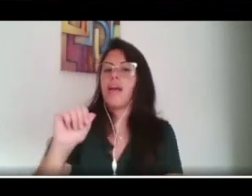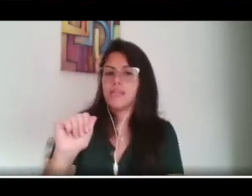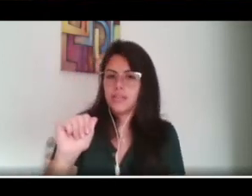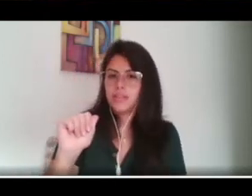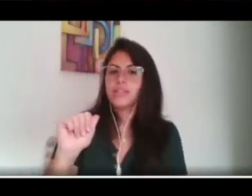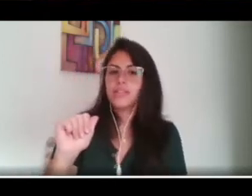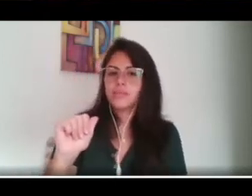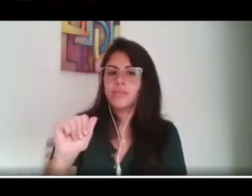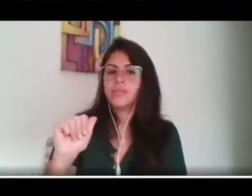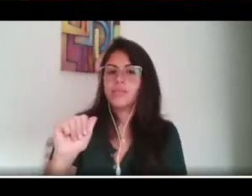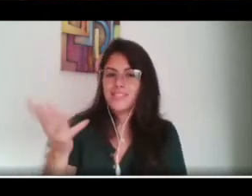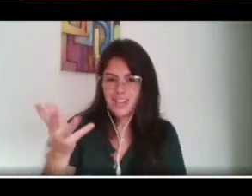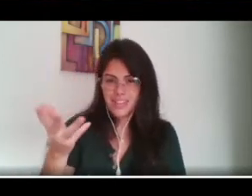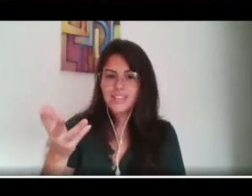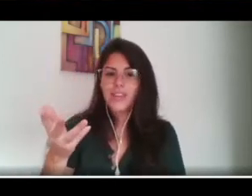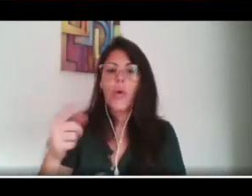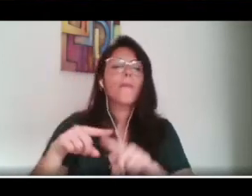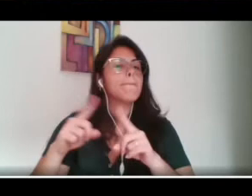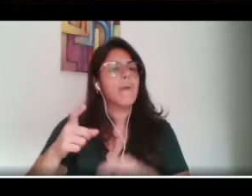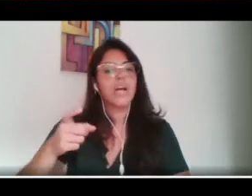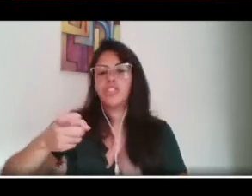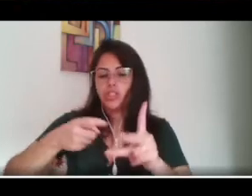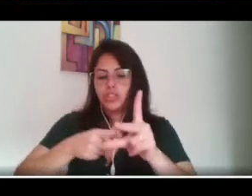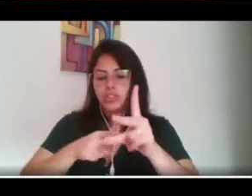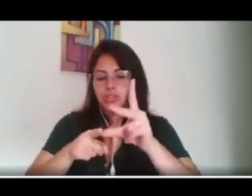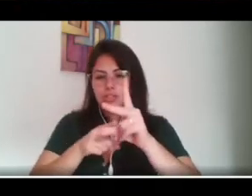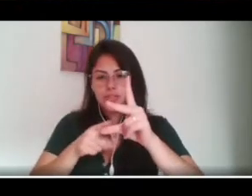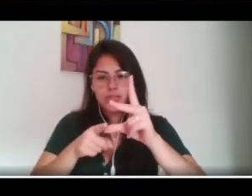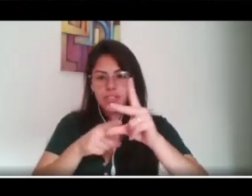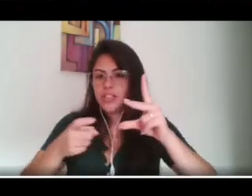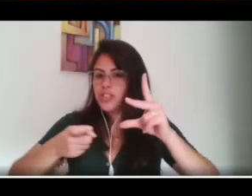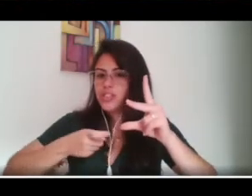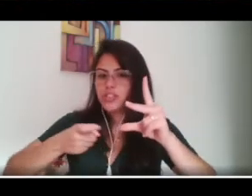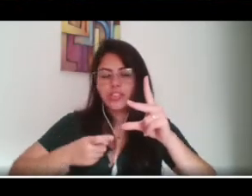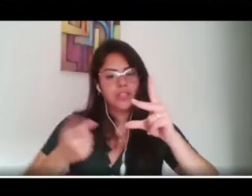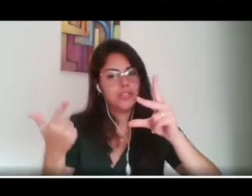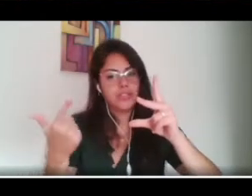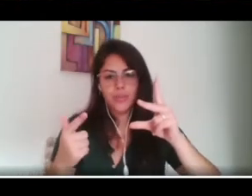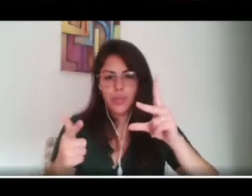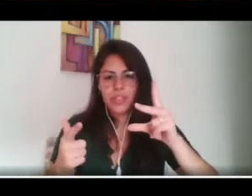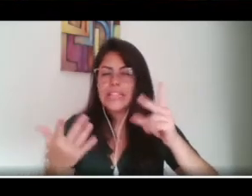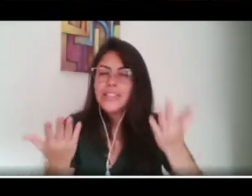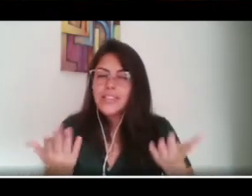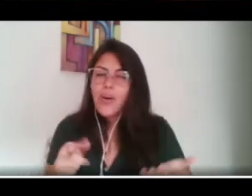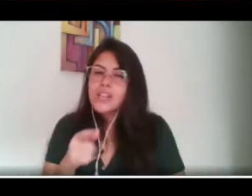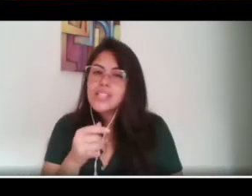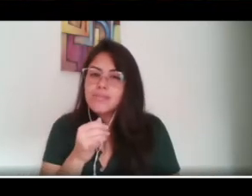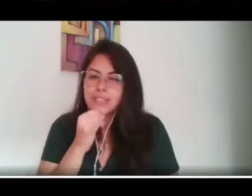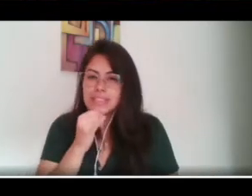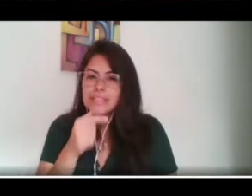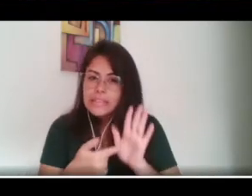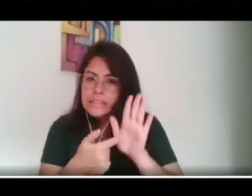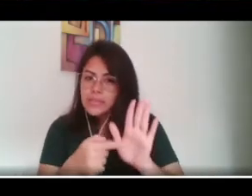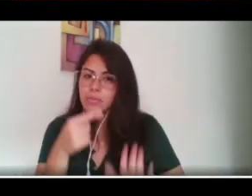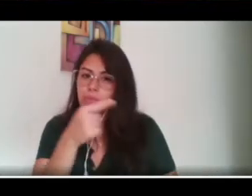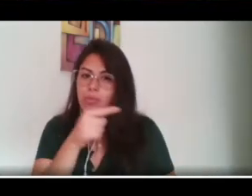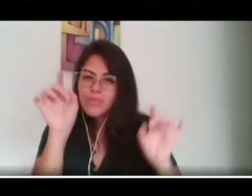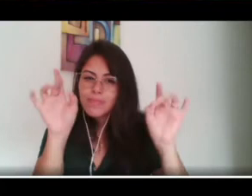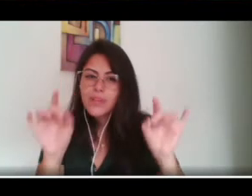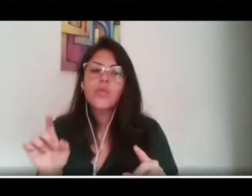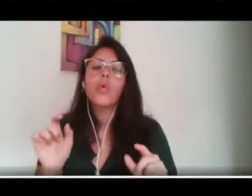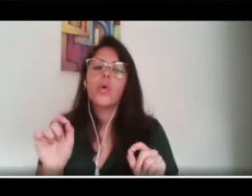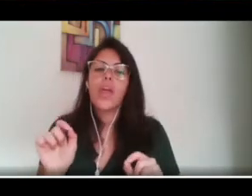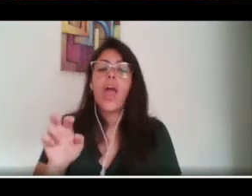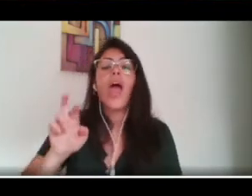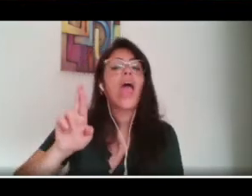nenhuma aceleração. Então, para esse exemplo específico aqui, né, como é que é o meu R? Né?